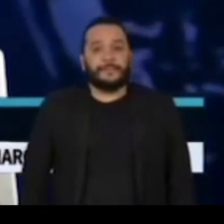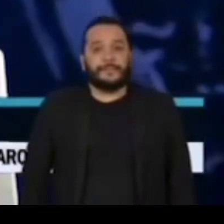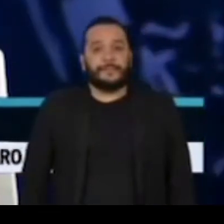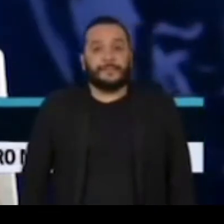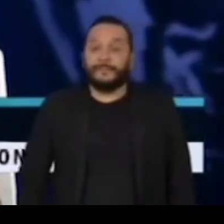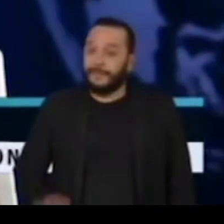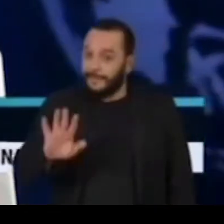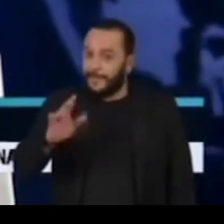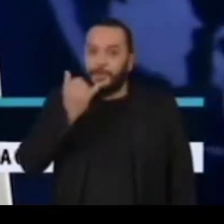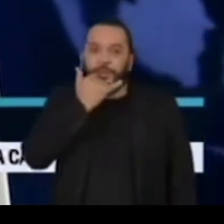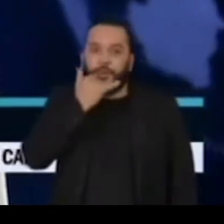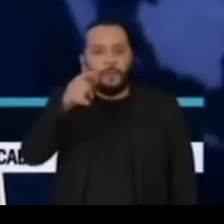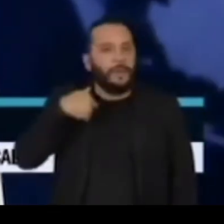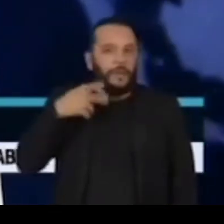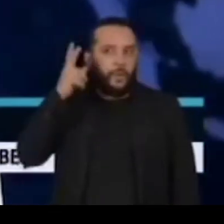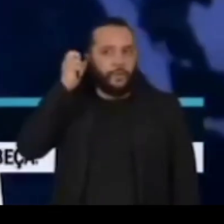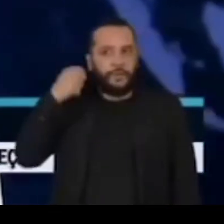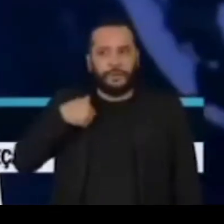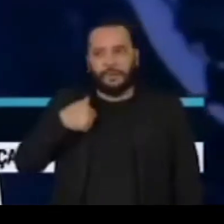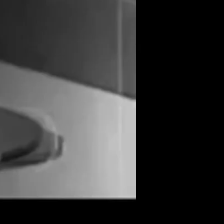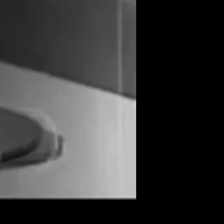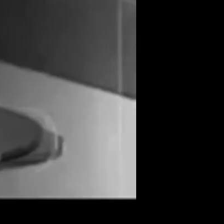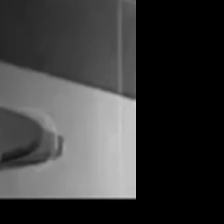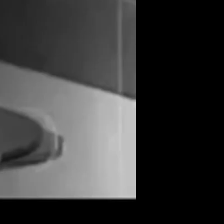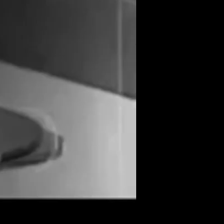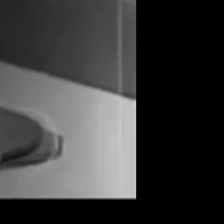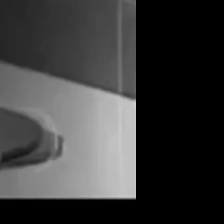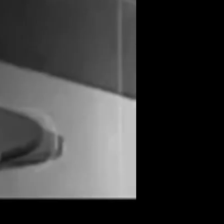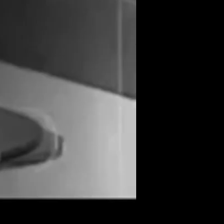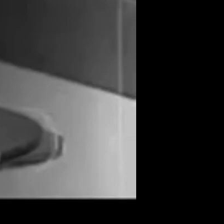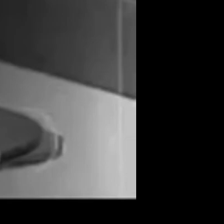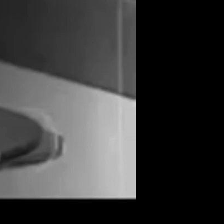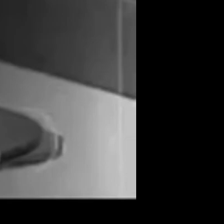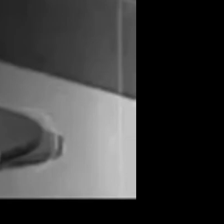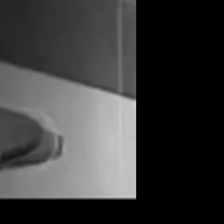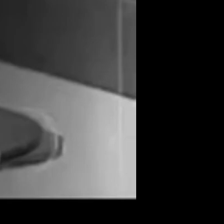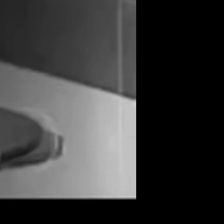A Thalita não estava me ouvindo, a gente vai tentar um contato com ela. O quê? Não acredito.